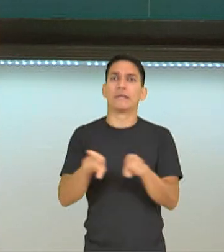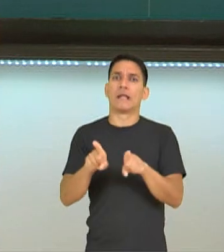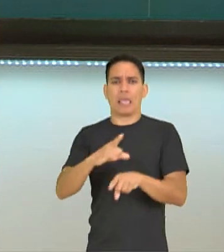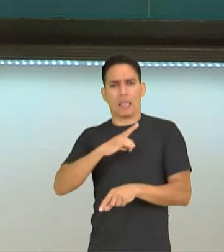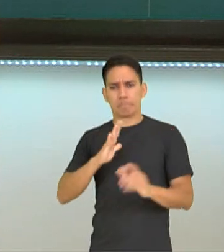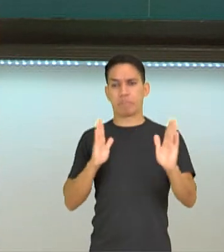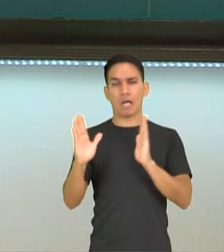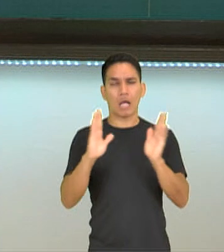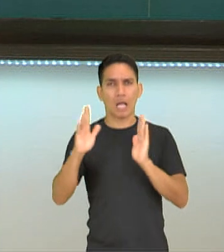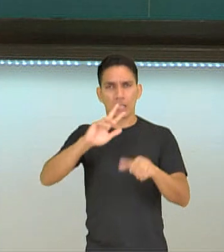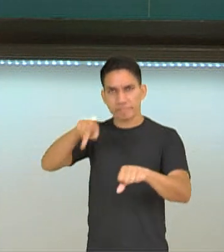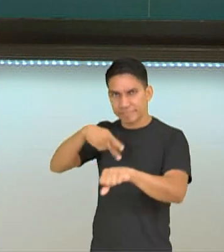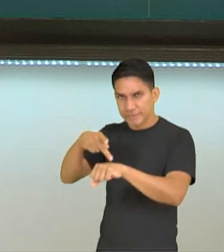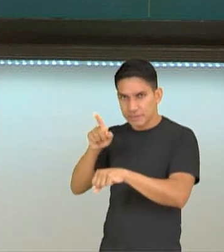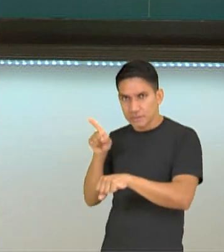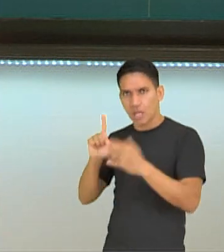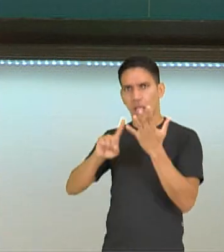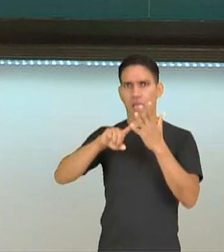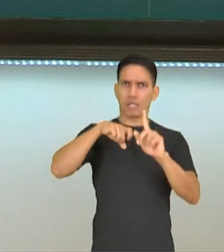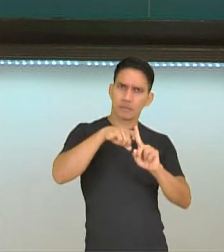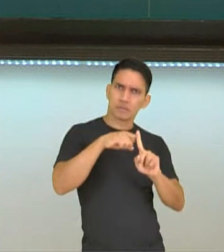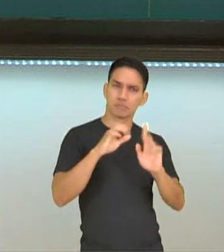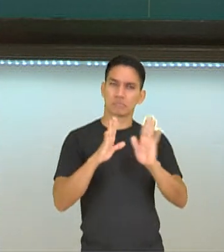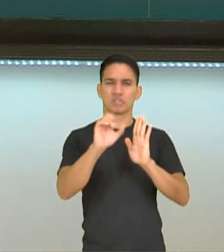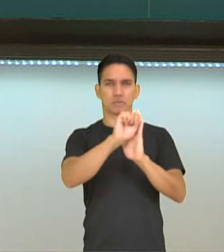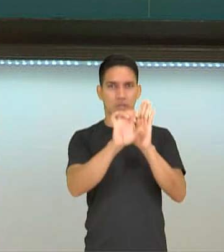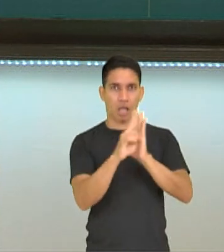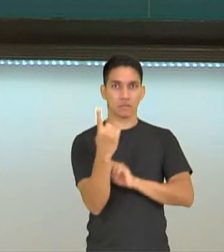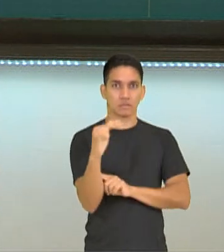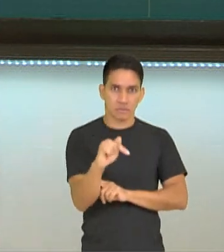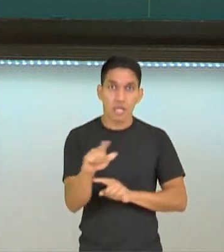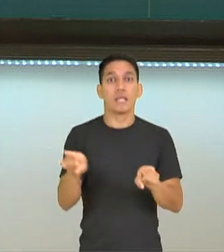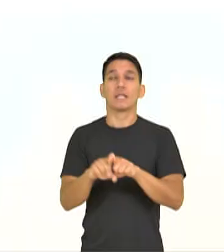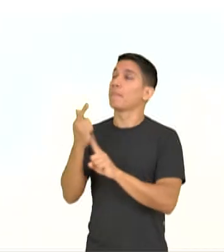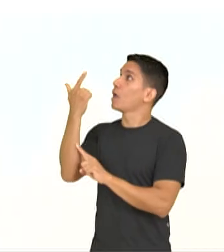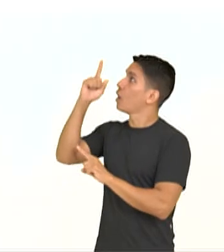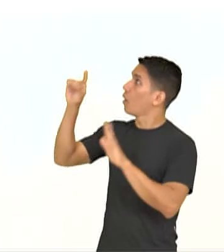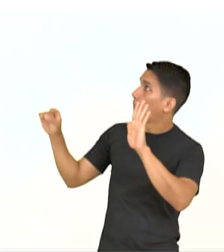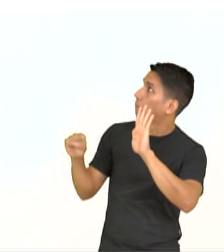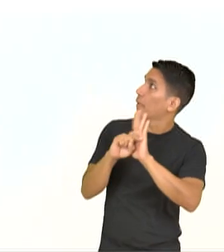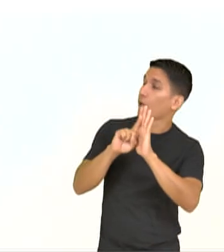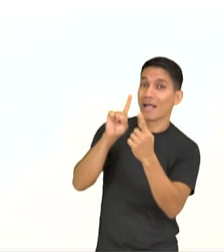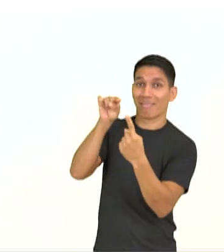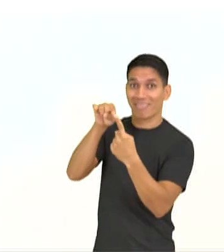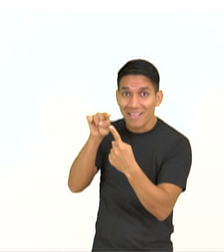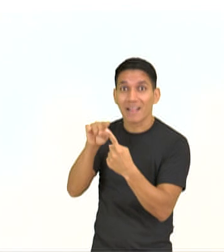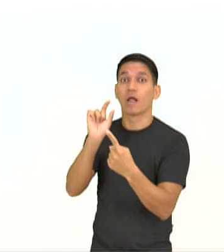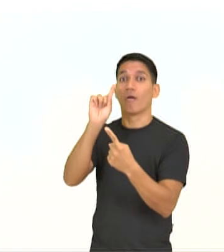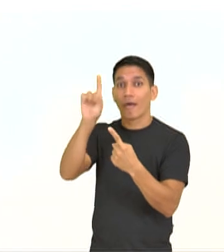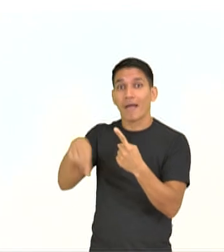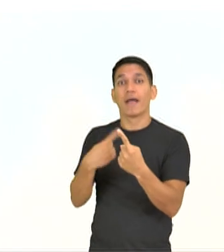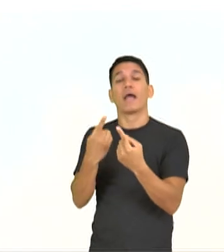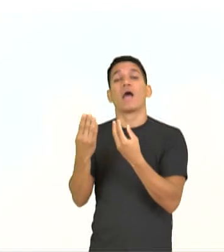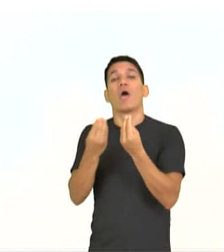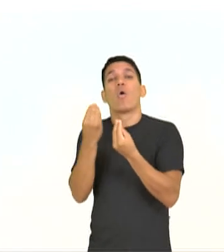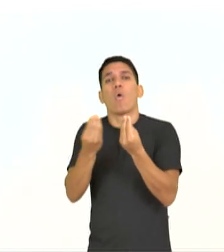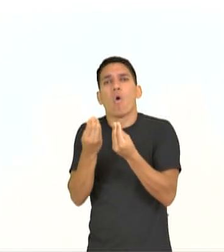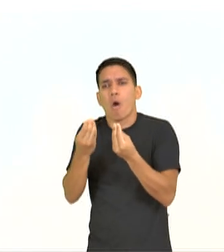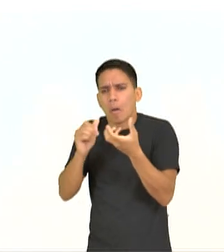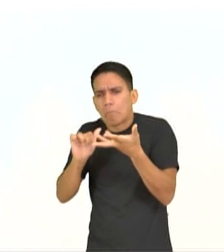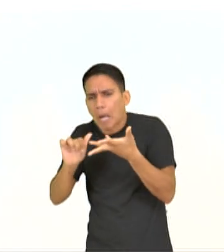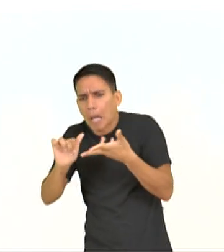na Inglaterra durante o século XVII. Também um outro objetivo é compreender como tais elementos contribuíram